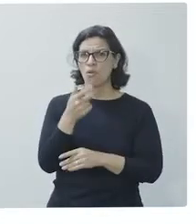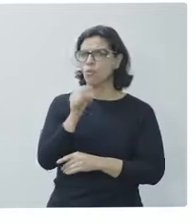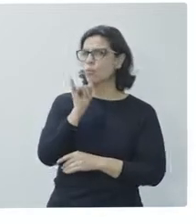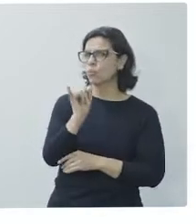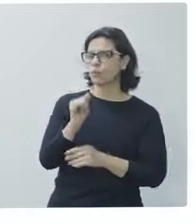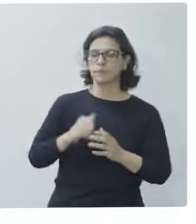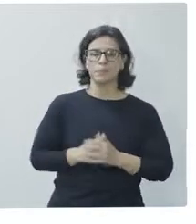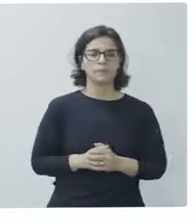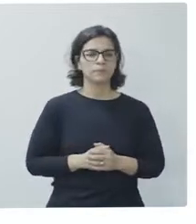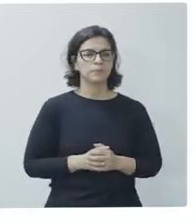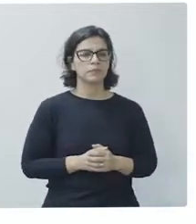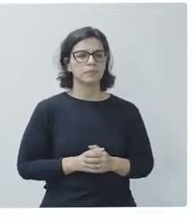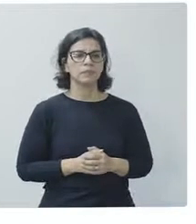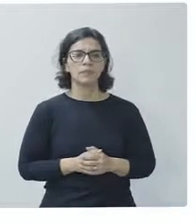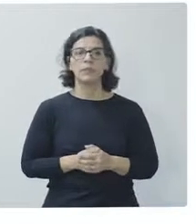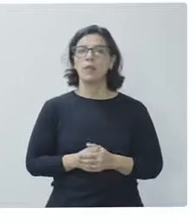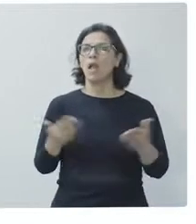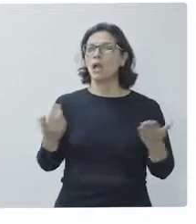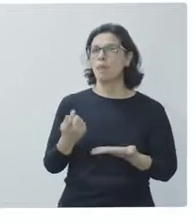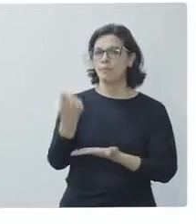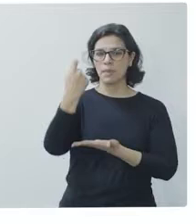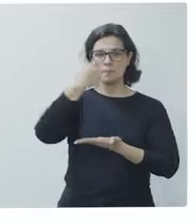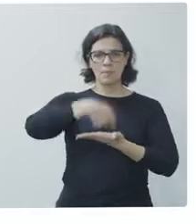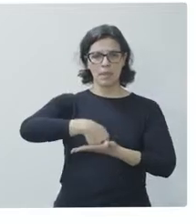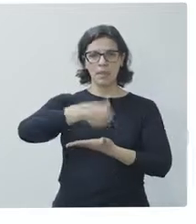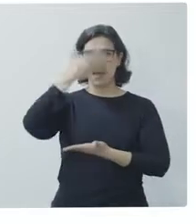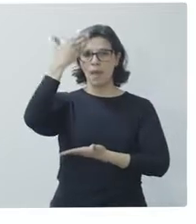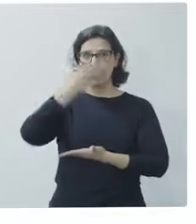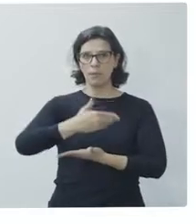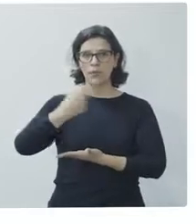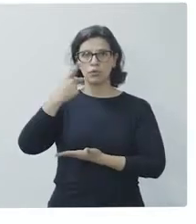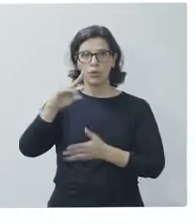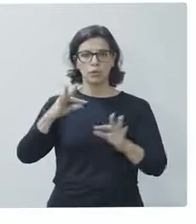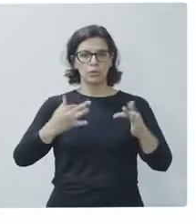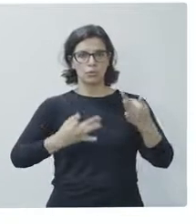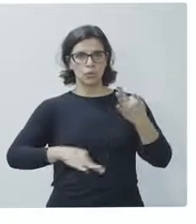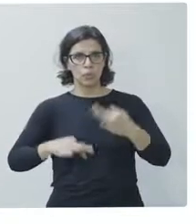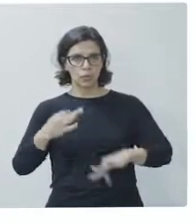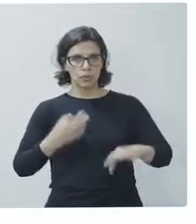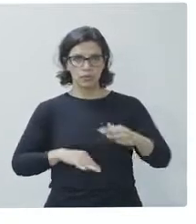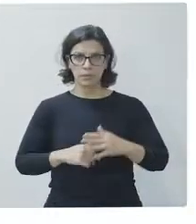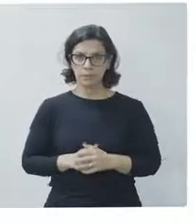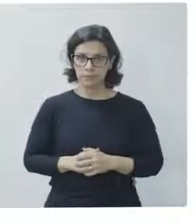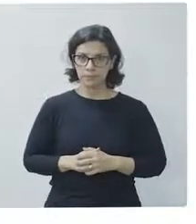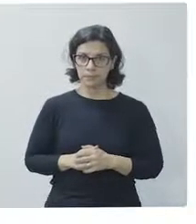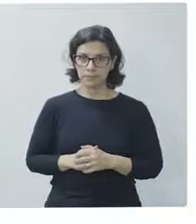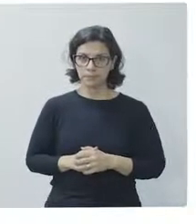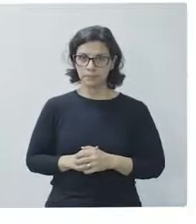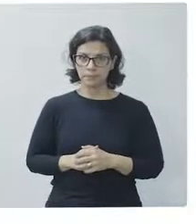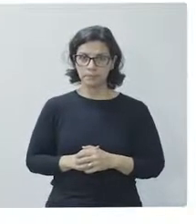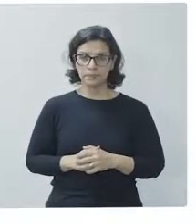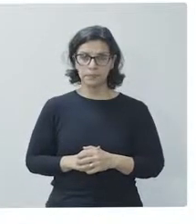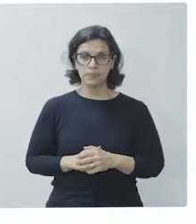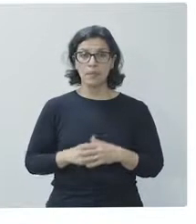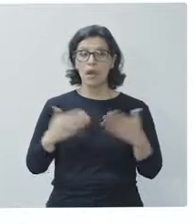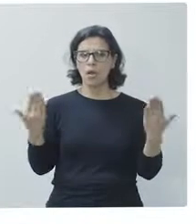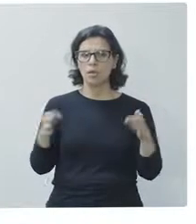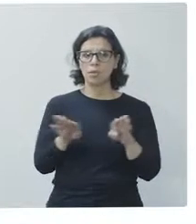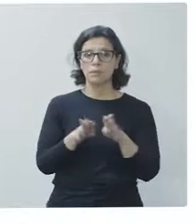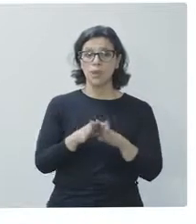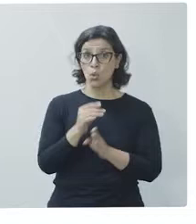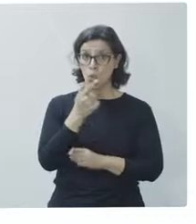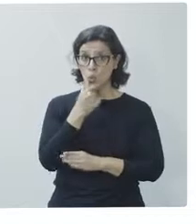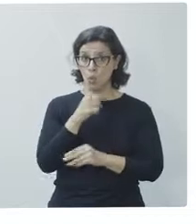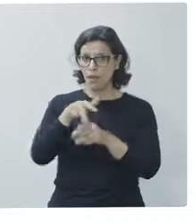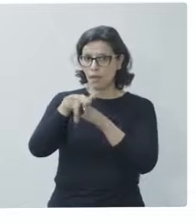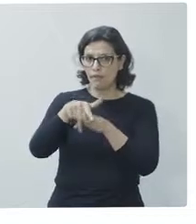seguintes palavras: paguem-me a prova de suas dores. O cavaleiro